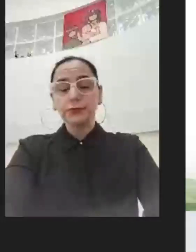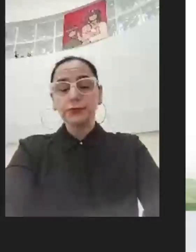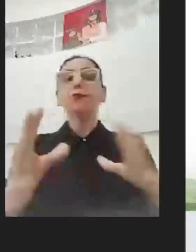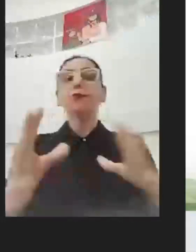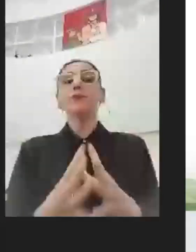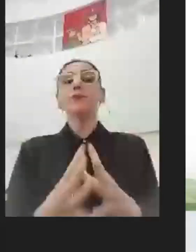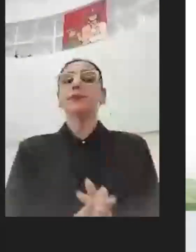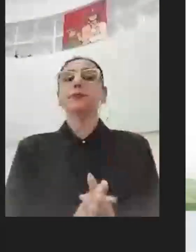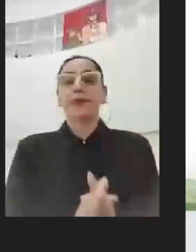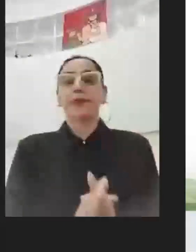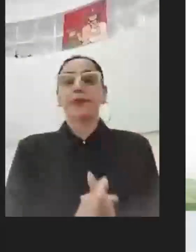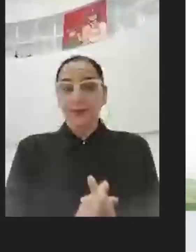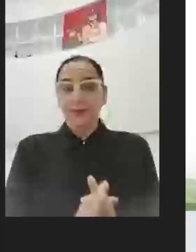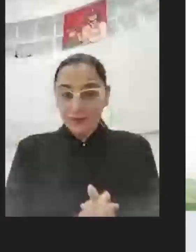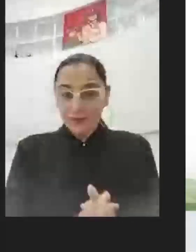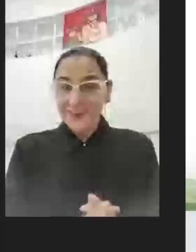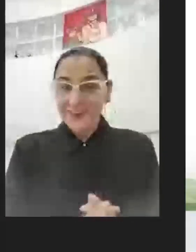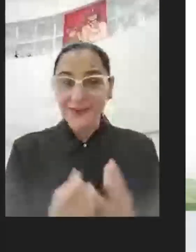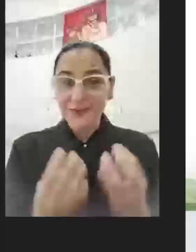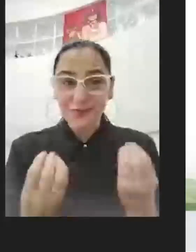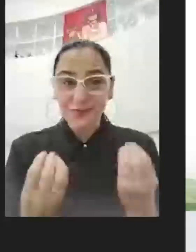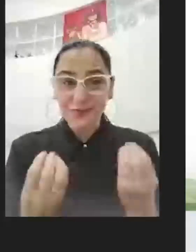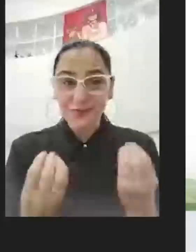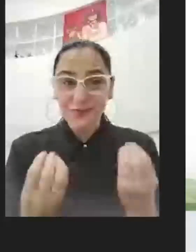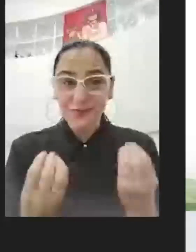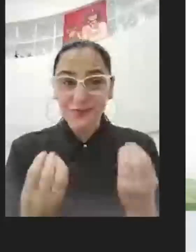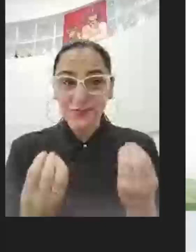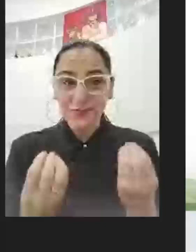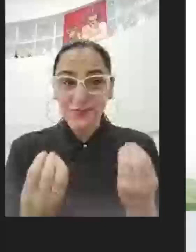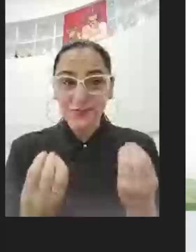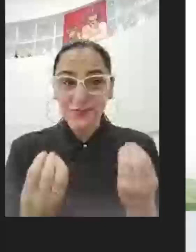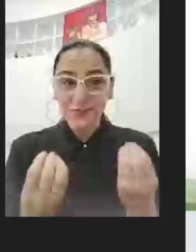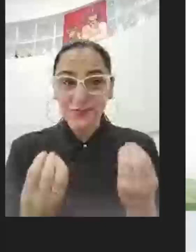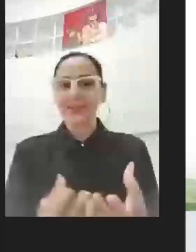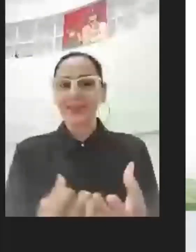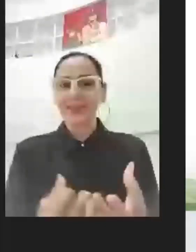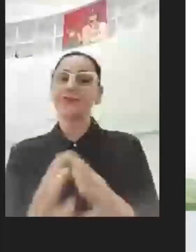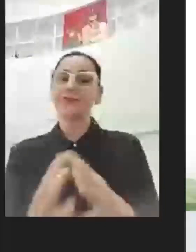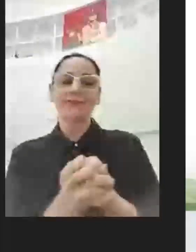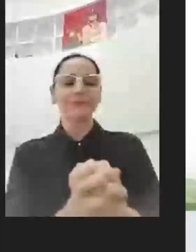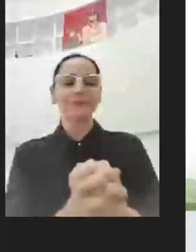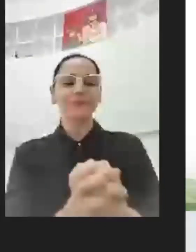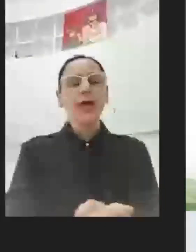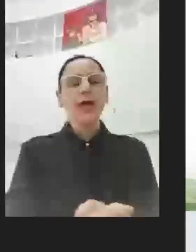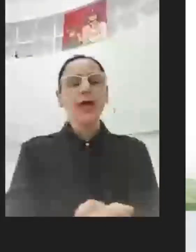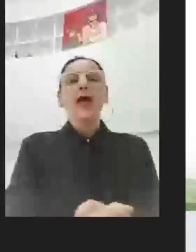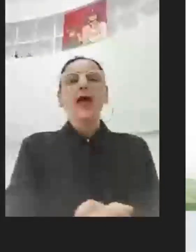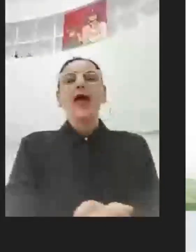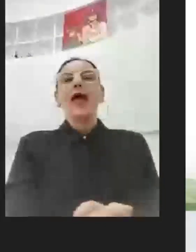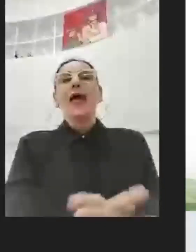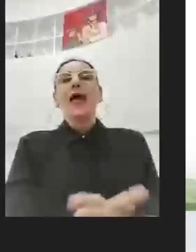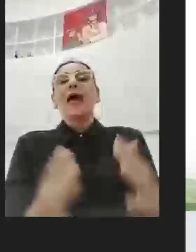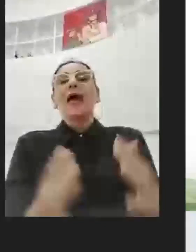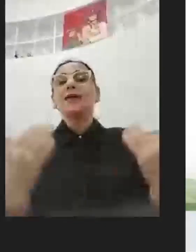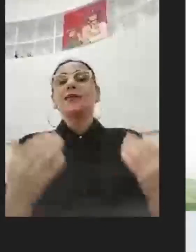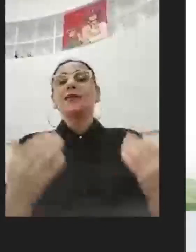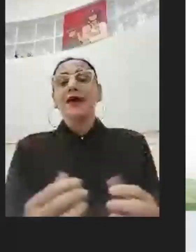comprometido, mas elas não podiam perder, preste atenção, elas não podiam perder essa renda. O que elas faziam?